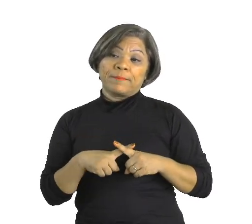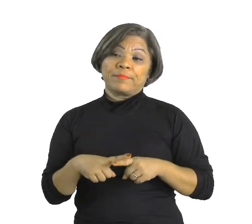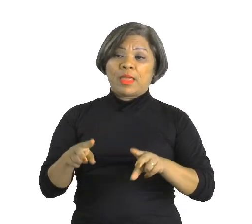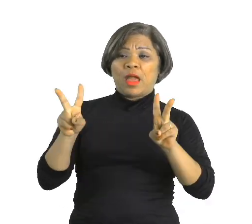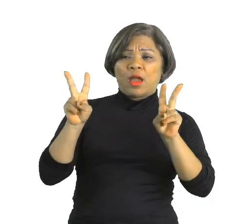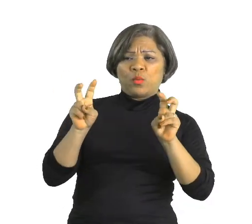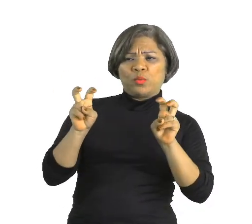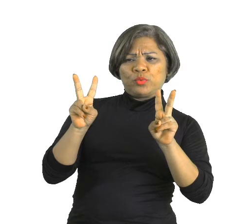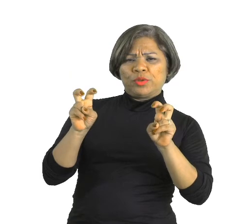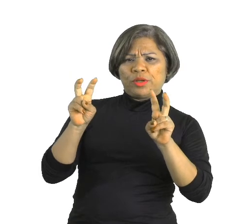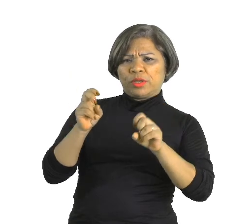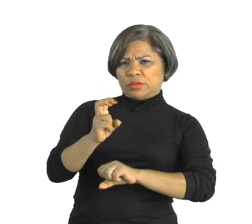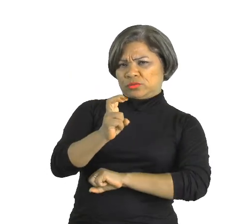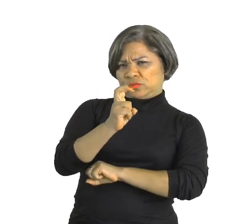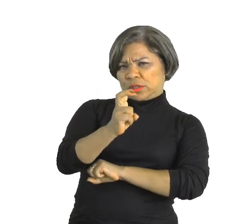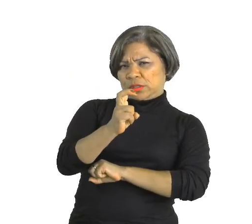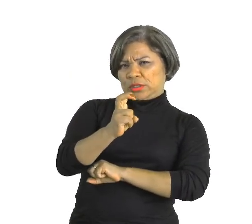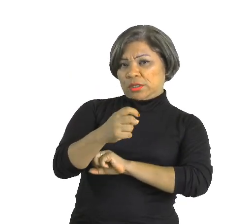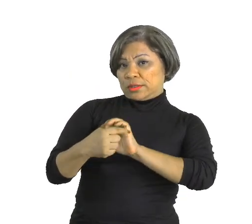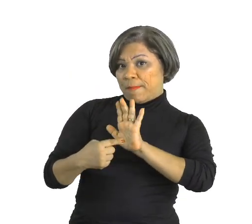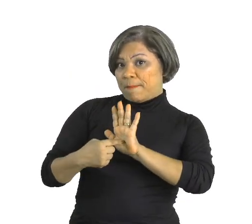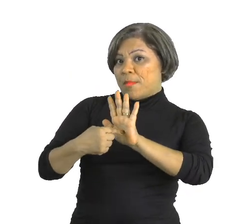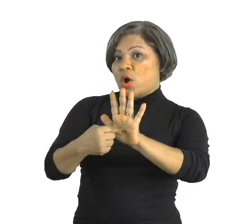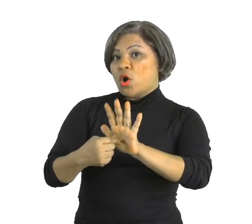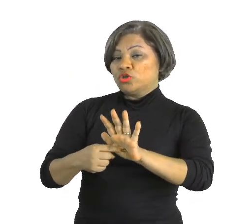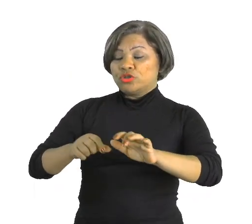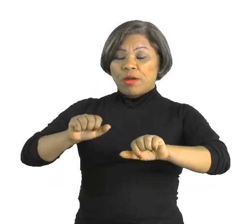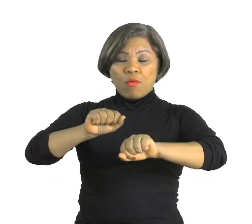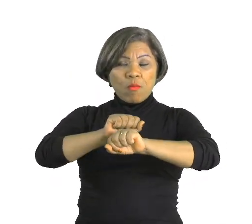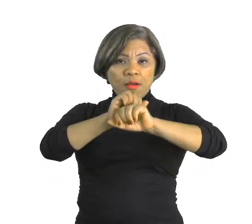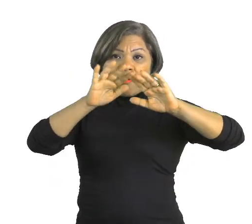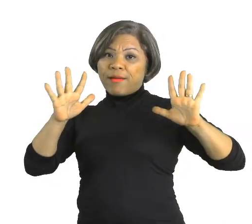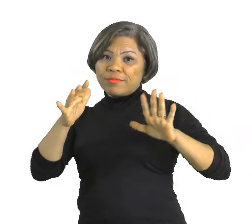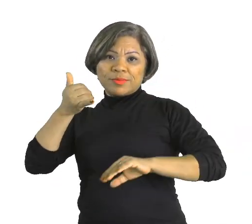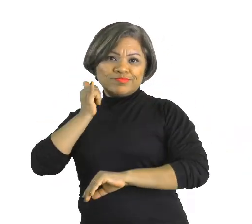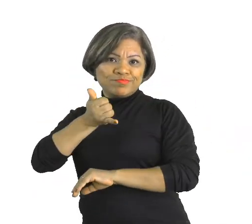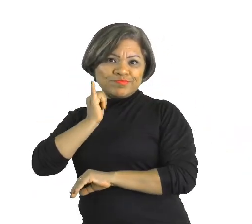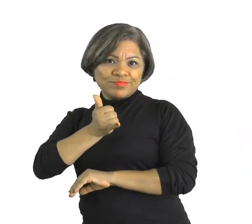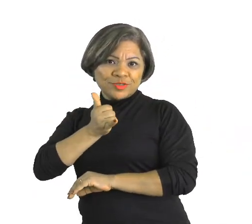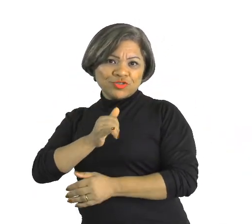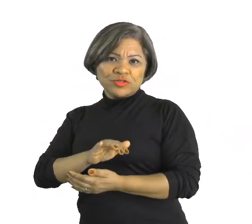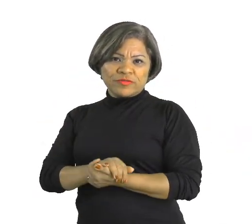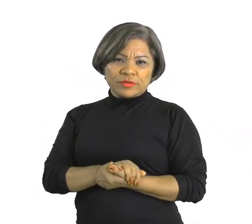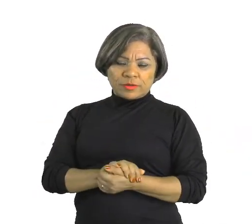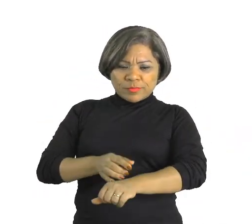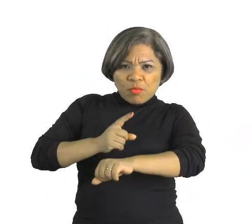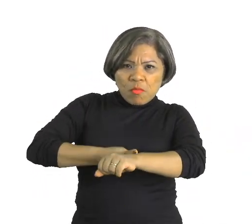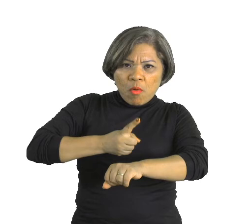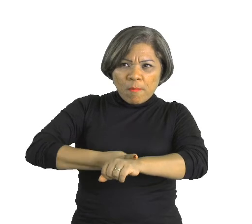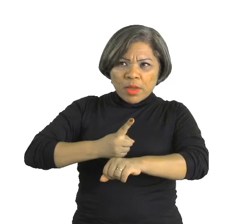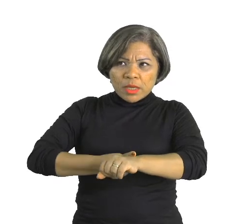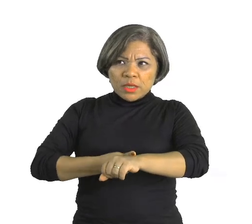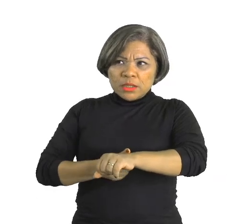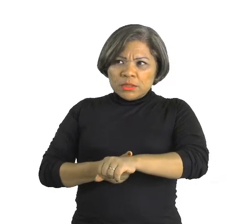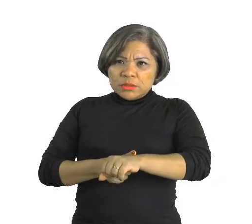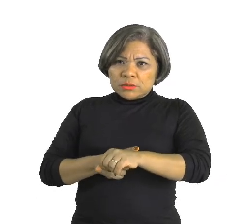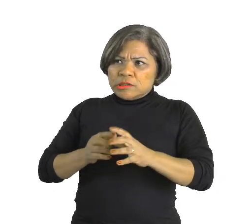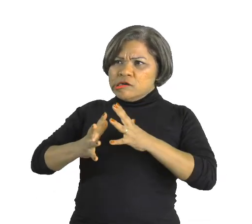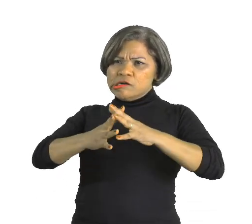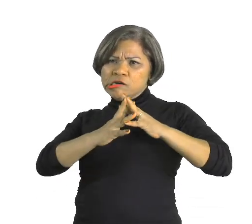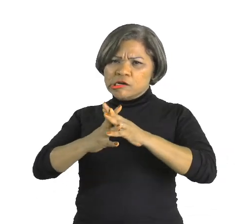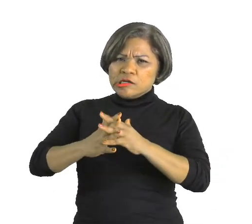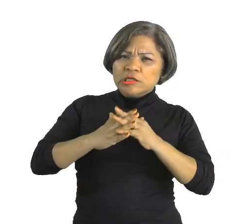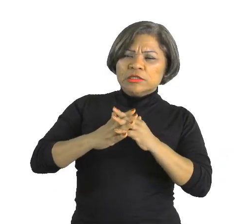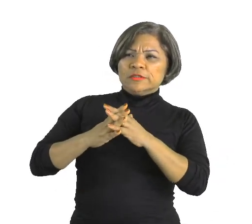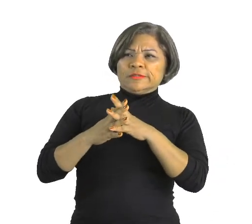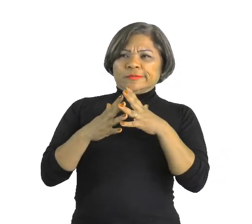o clímax da narrativa? Aquele momento tenso que eu falei, clímax, né? O conflito.